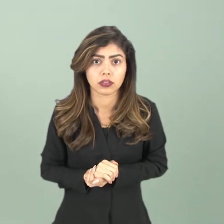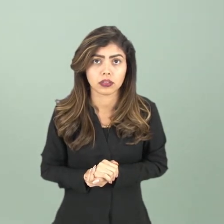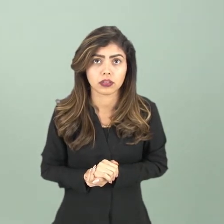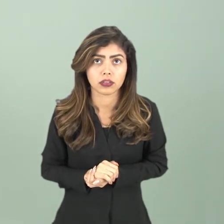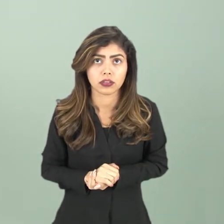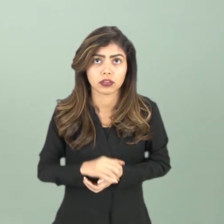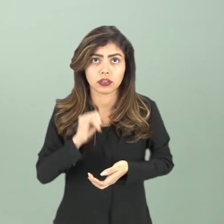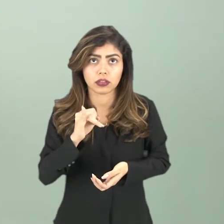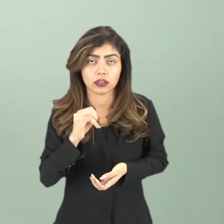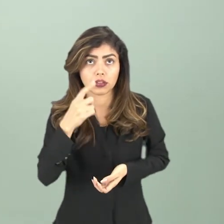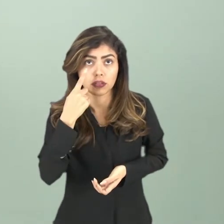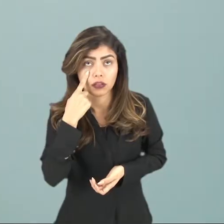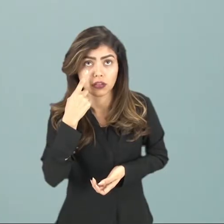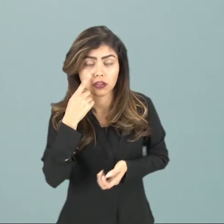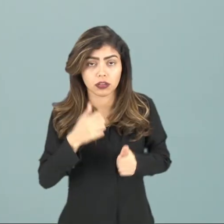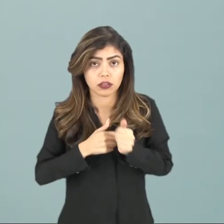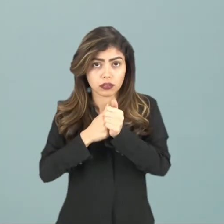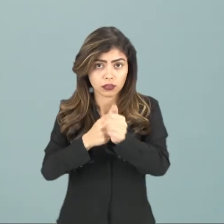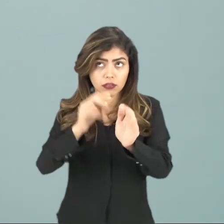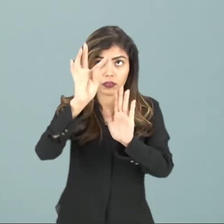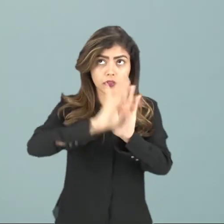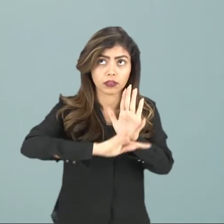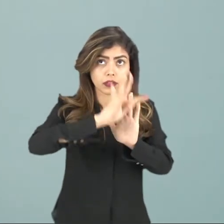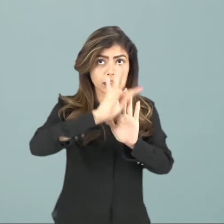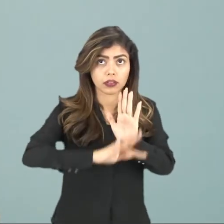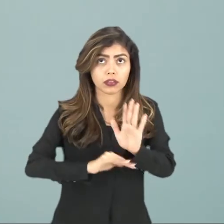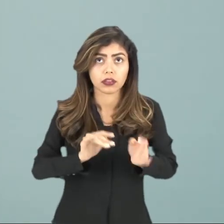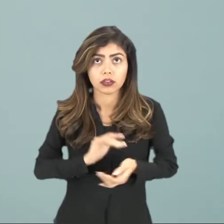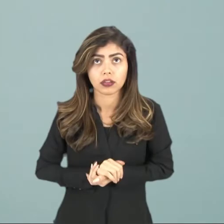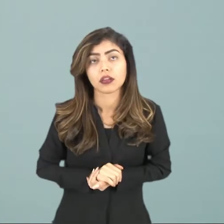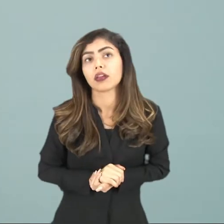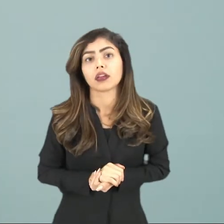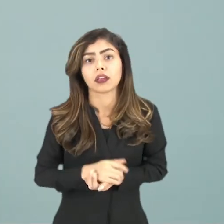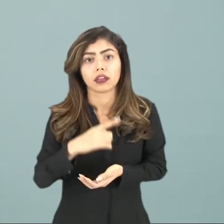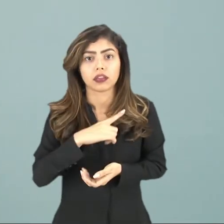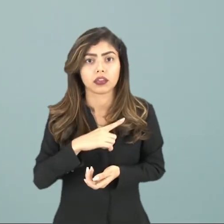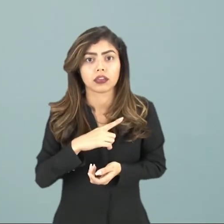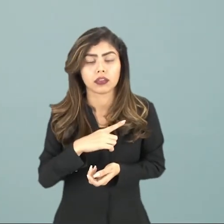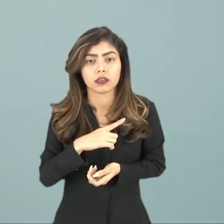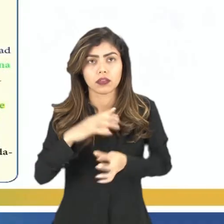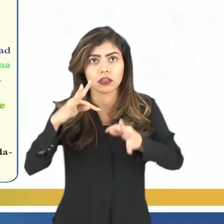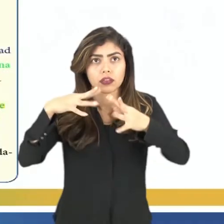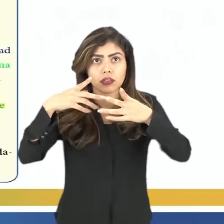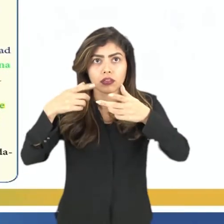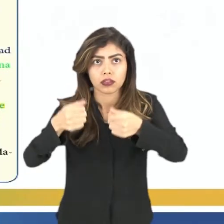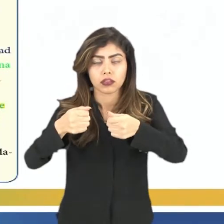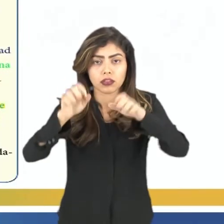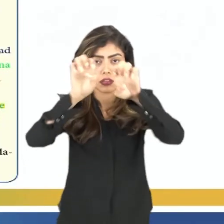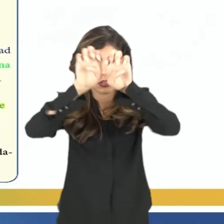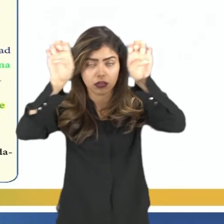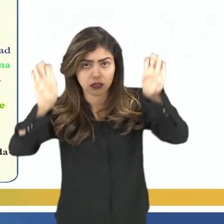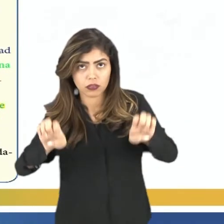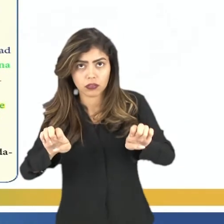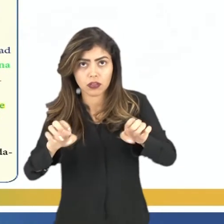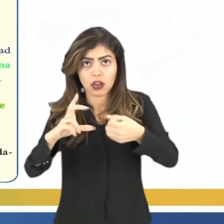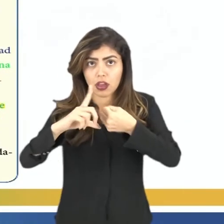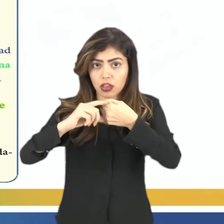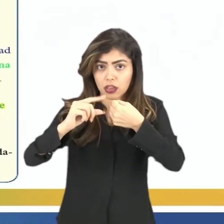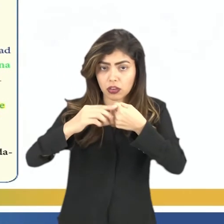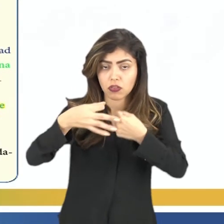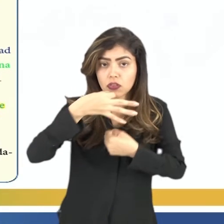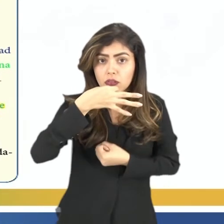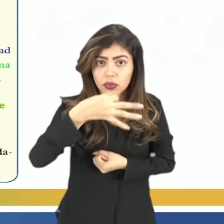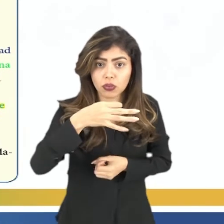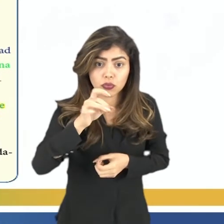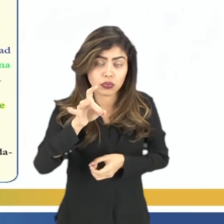Se vocês puderem ver e acompanhar esse texto, ele tem toda uma estrutura de artigo de